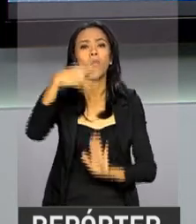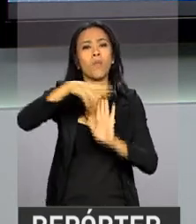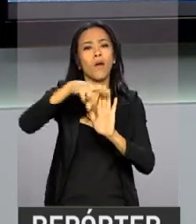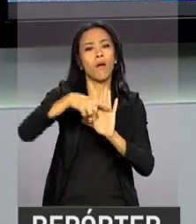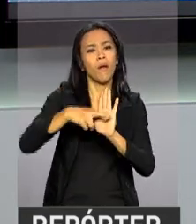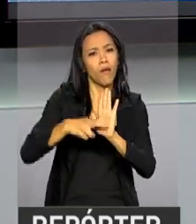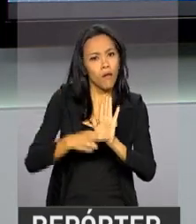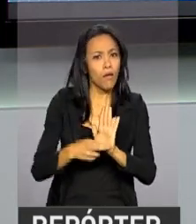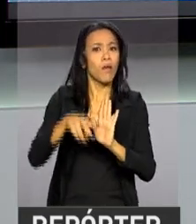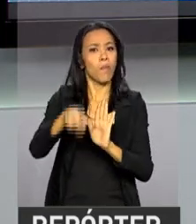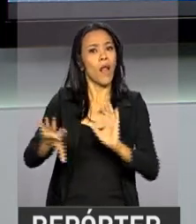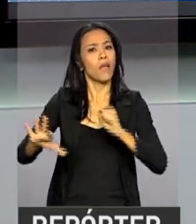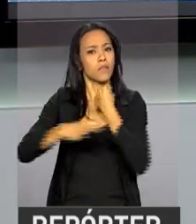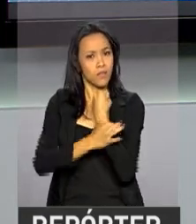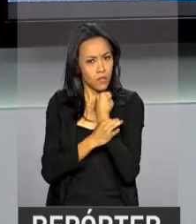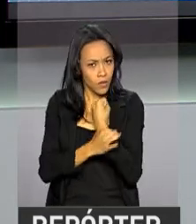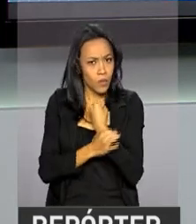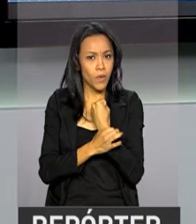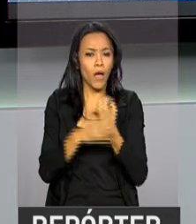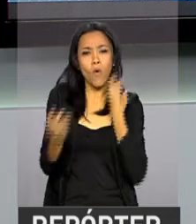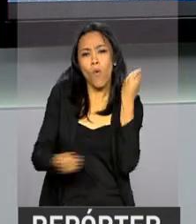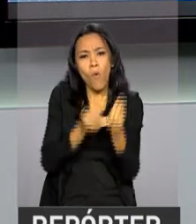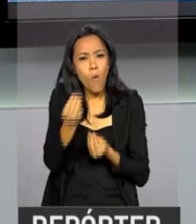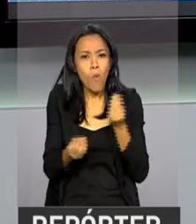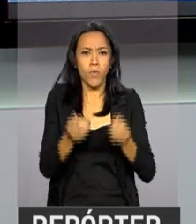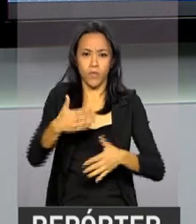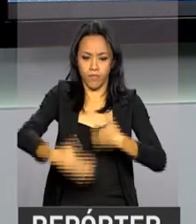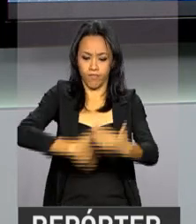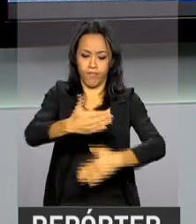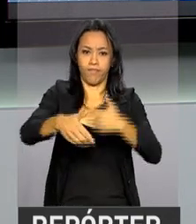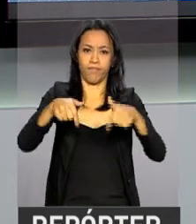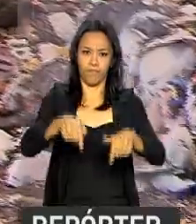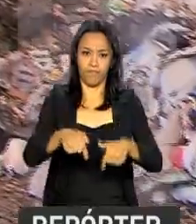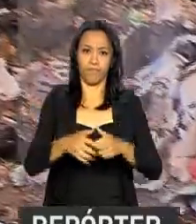para garantir a segurança ao processo de compostagem